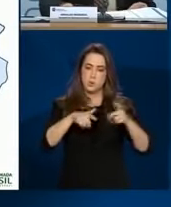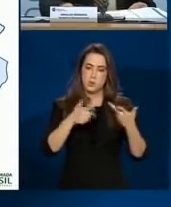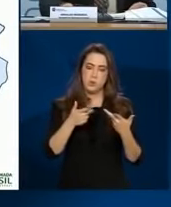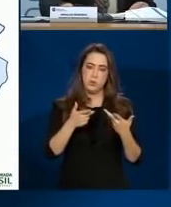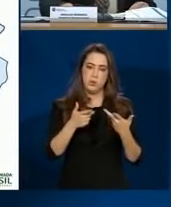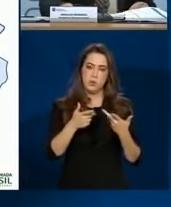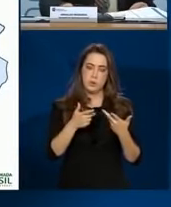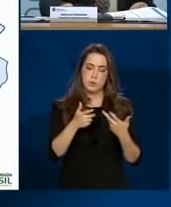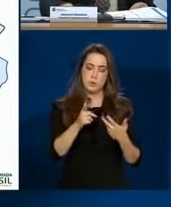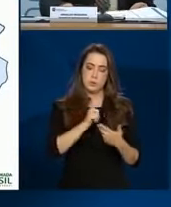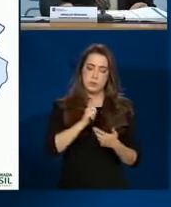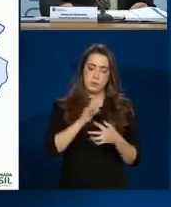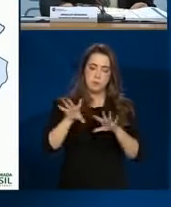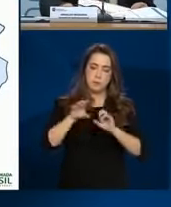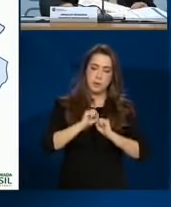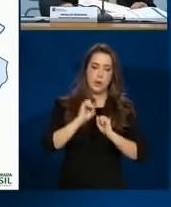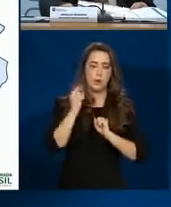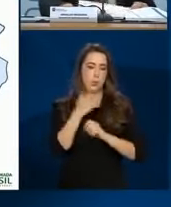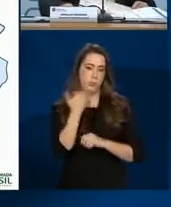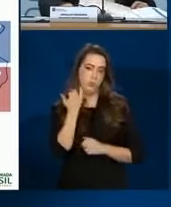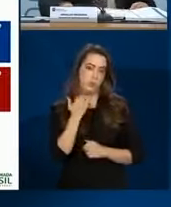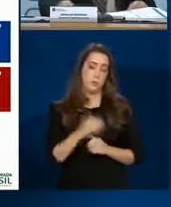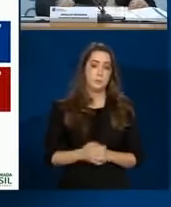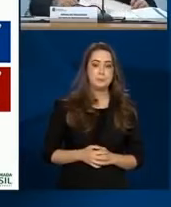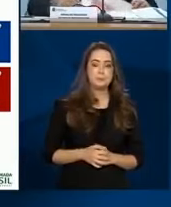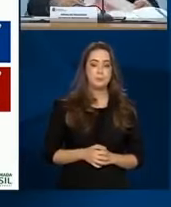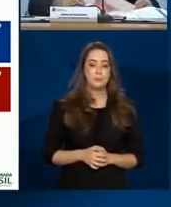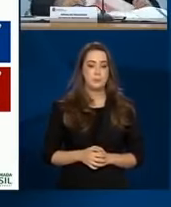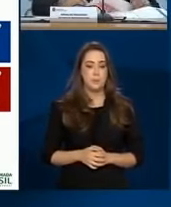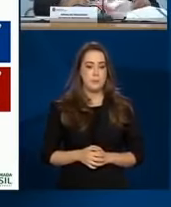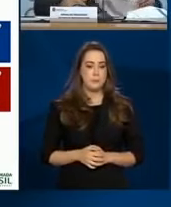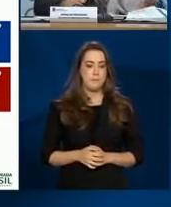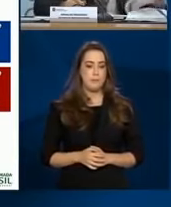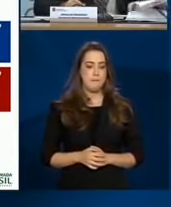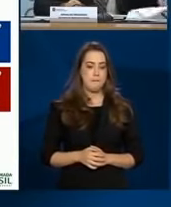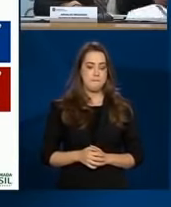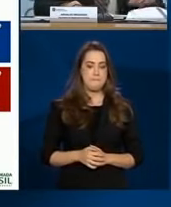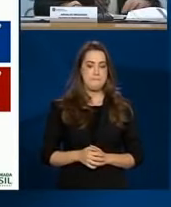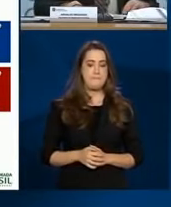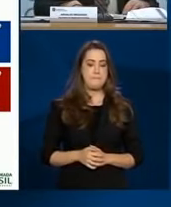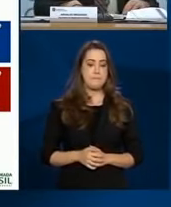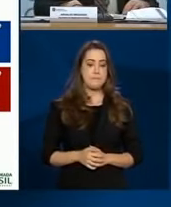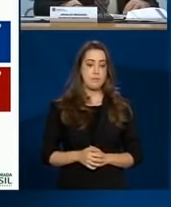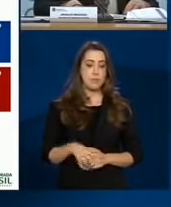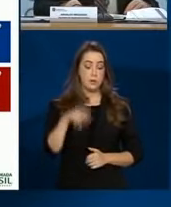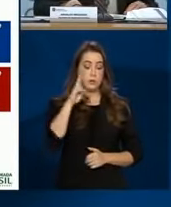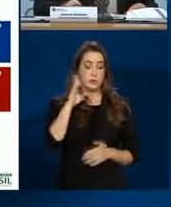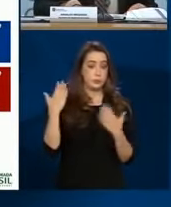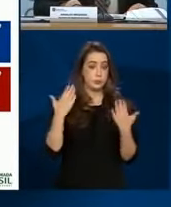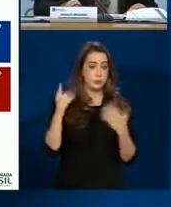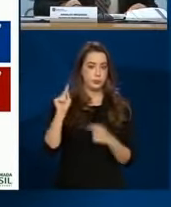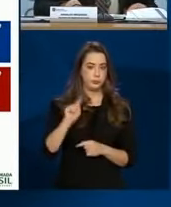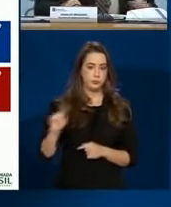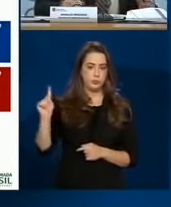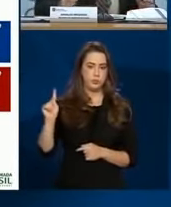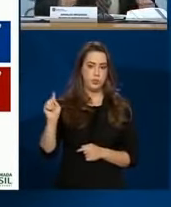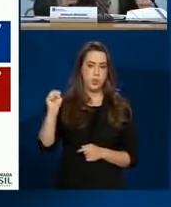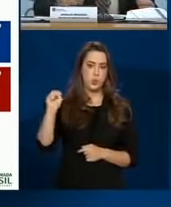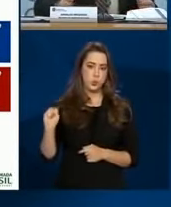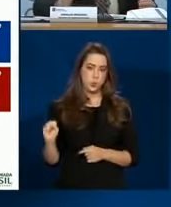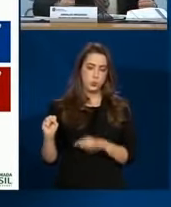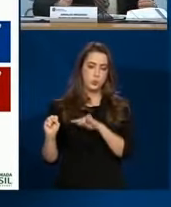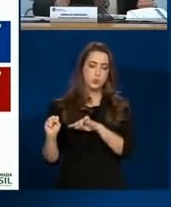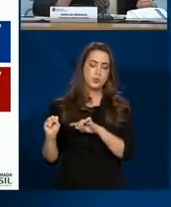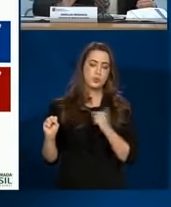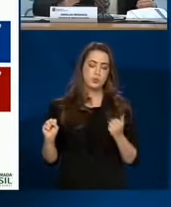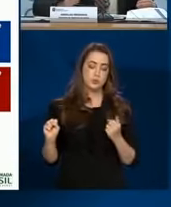no número de óbitos. Próximo. A próxima situação epidemiológica é do Sul. O